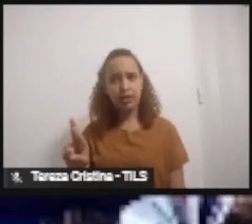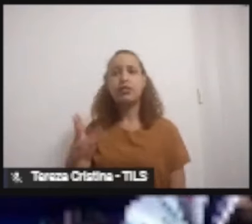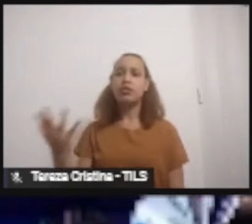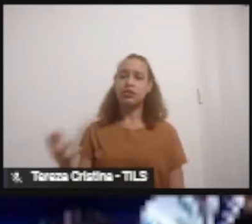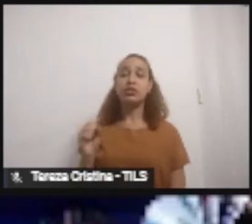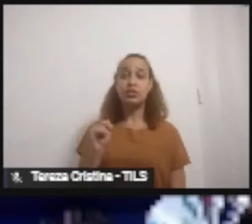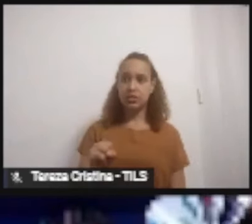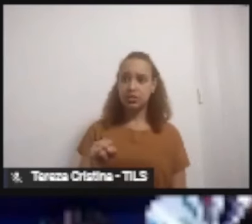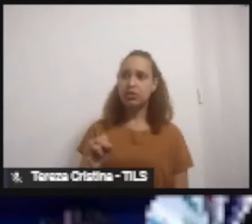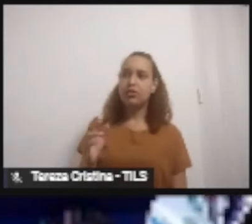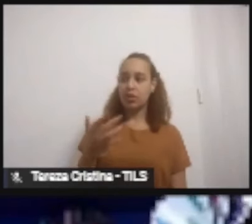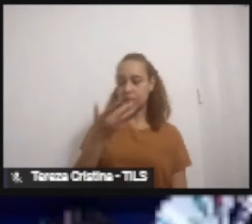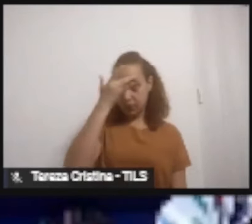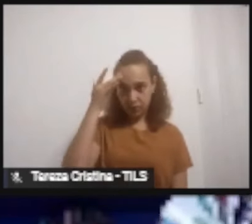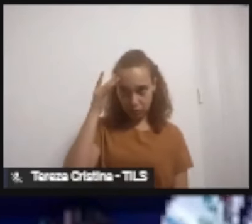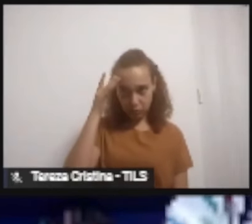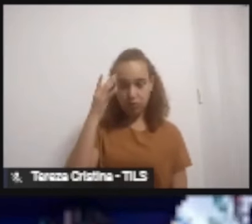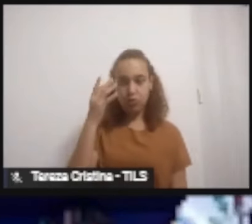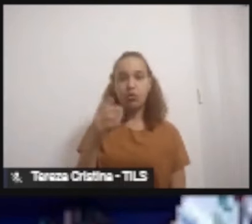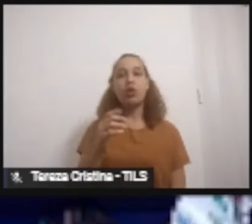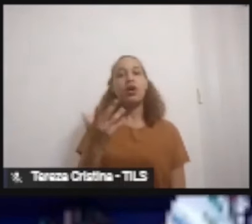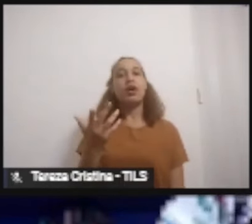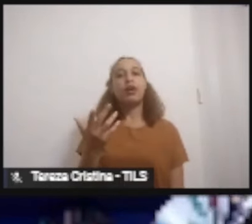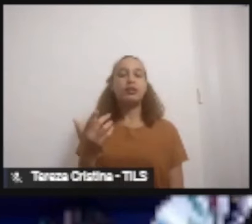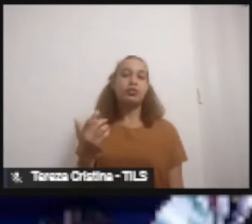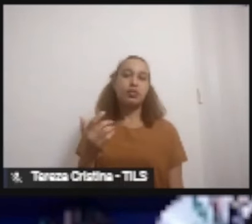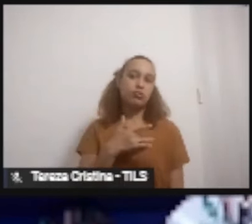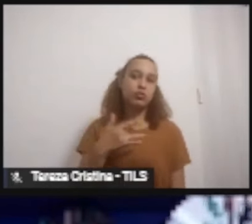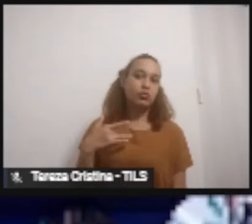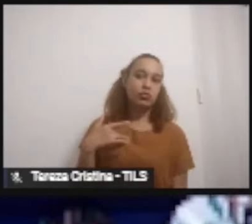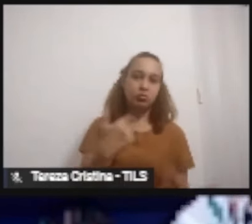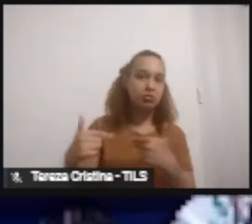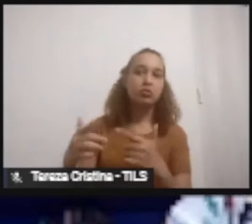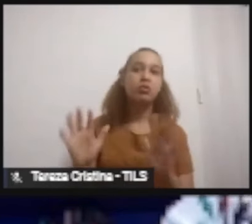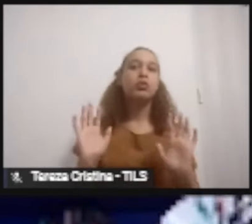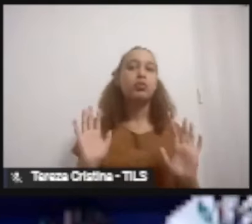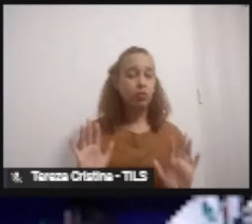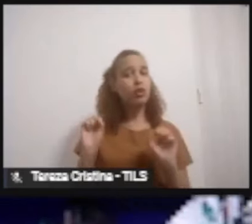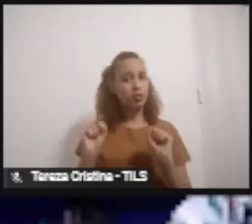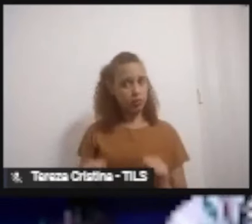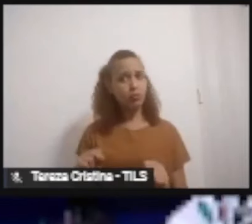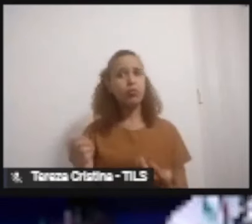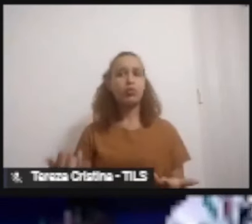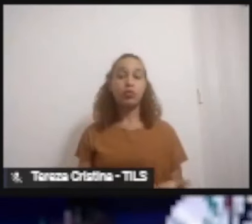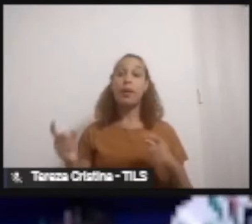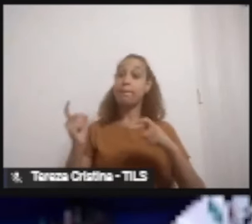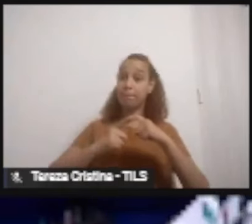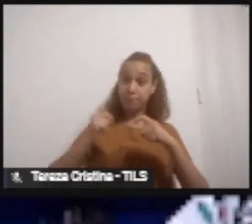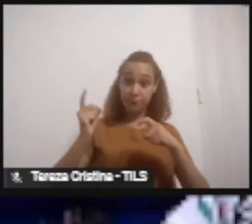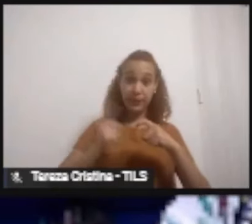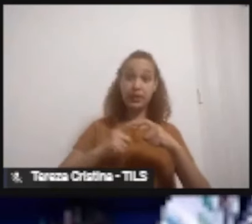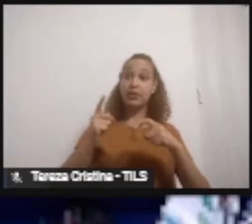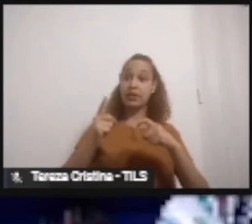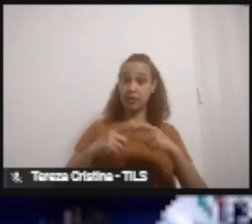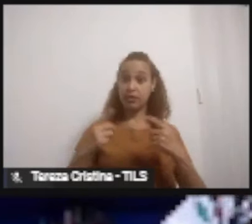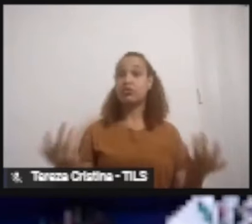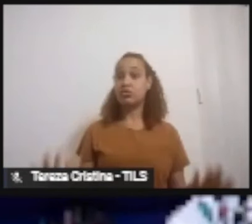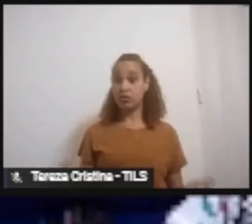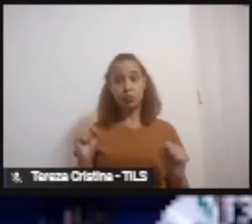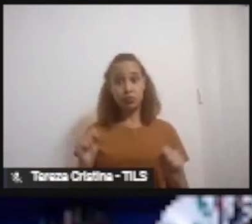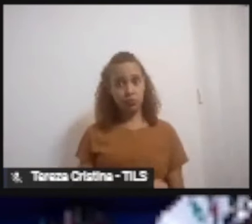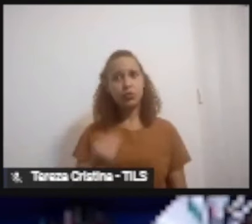um agente de saúde também, ou a agente de saúde que vai te ajudar. Super confia na médica, que você vai no postinho, pede ajuda para a